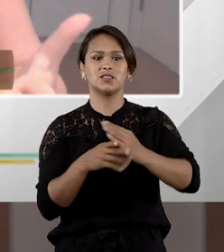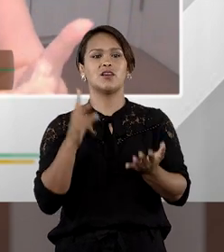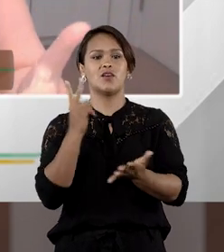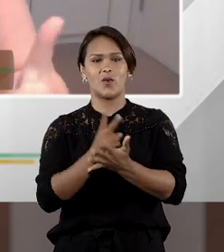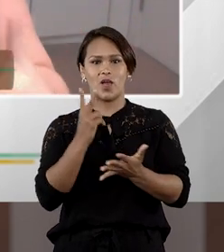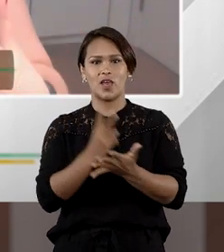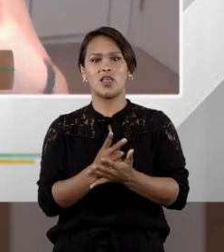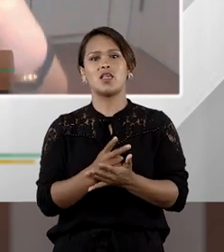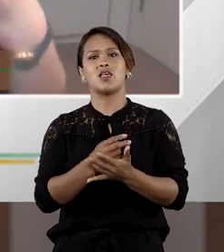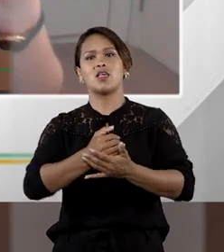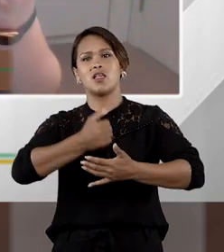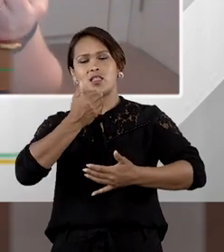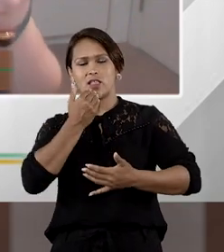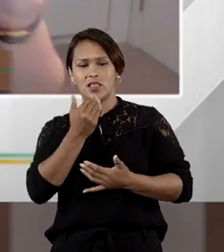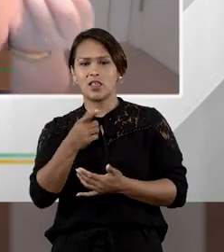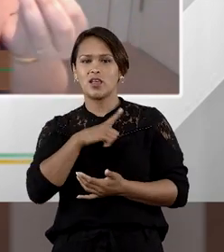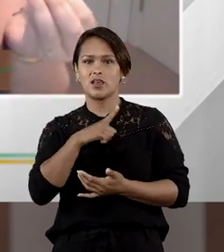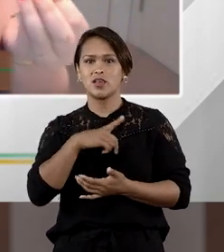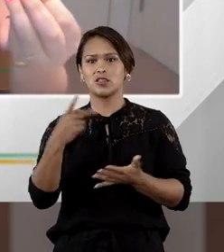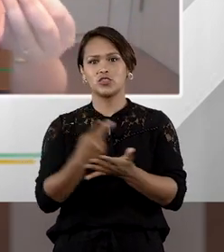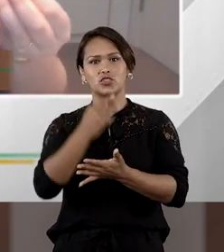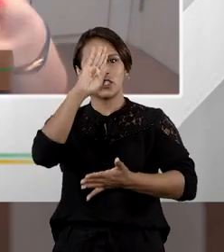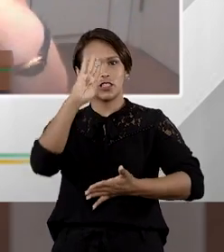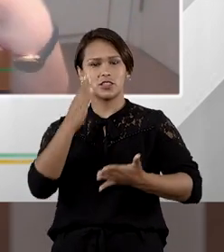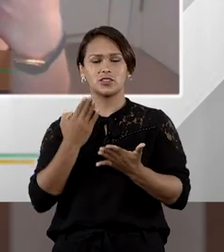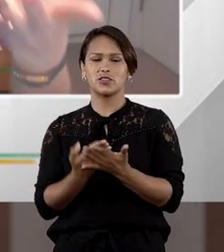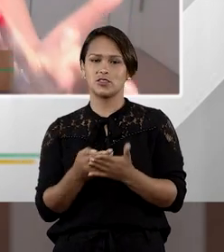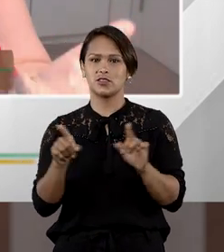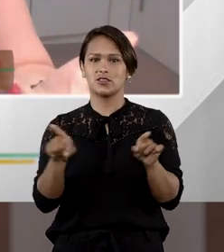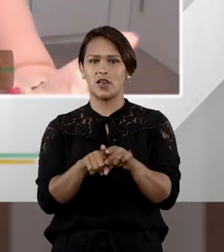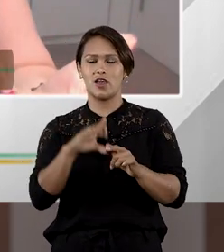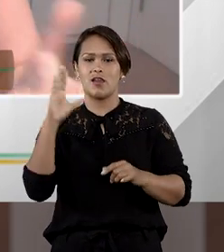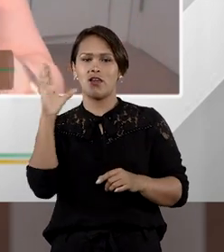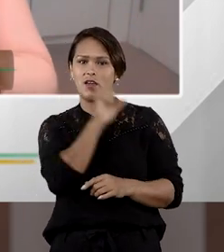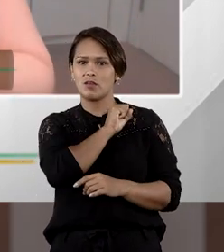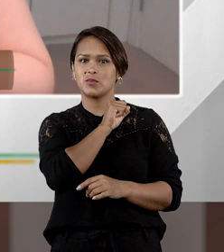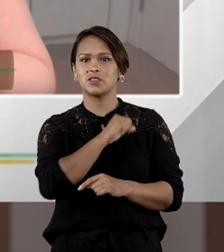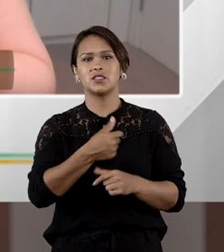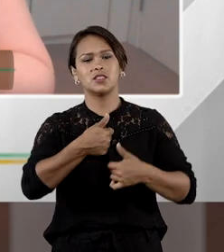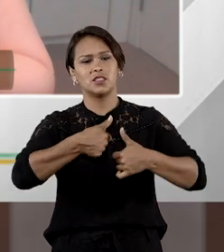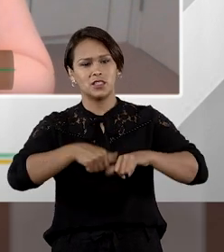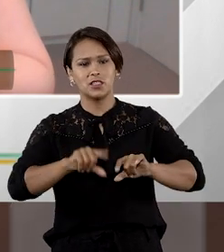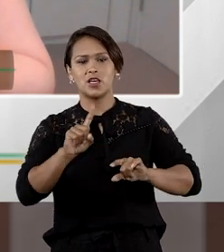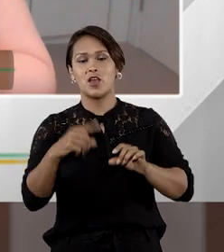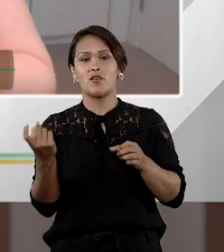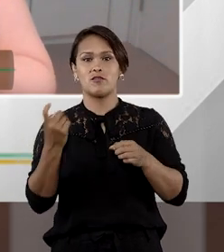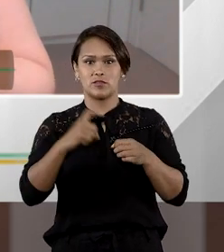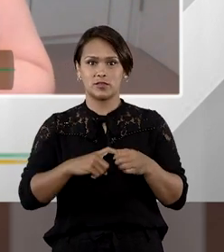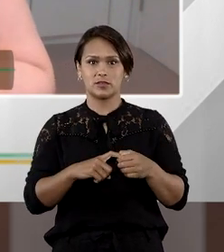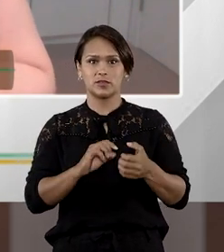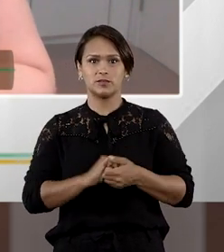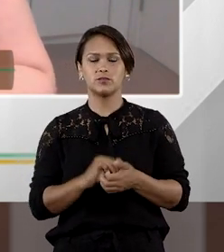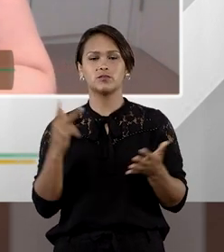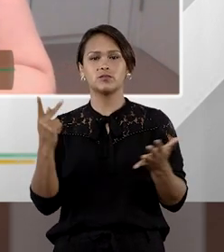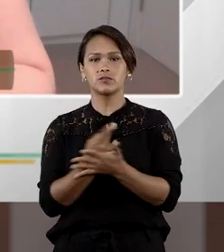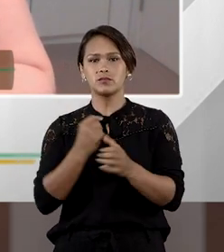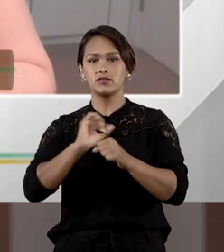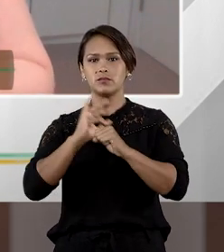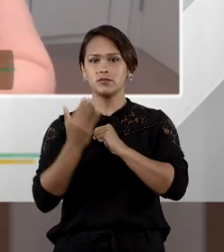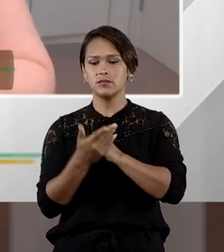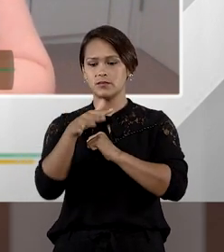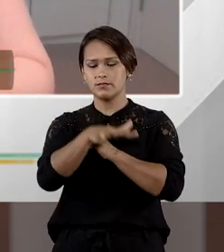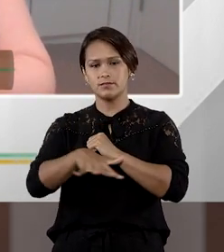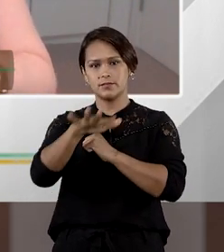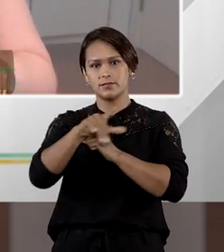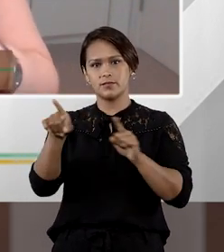é objeto de apego, de crença em relação à eficiência. Então, eu achava mesmo que ia voltar. O que aconteceu durante a